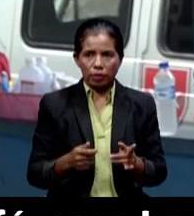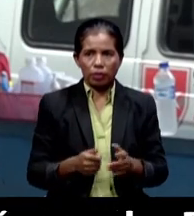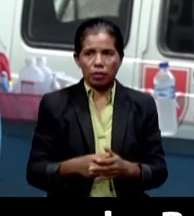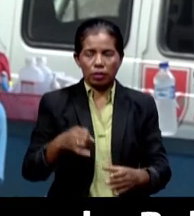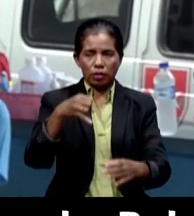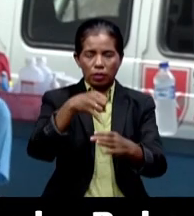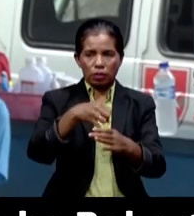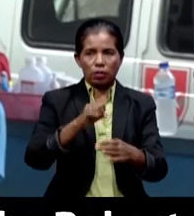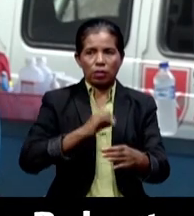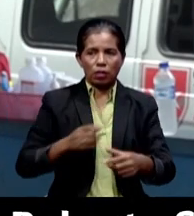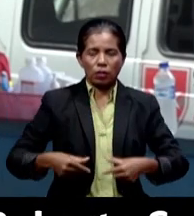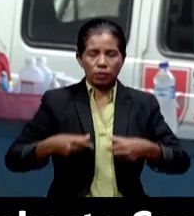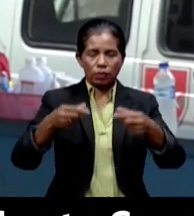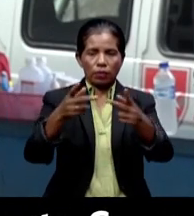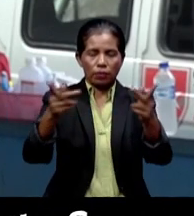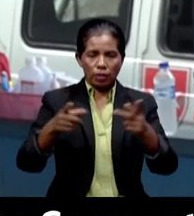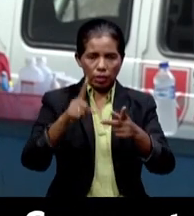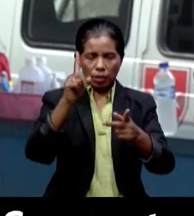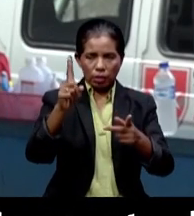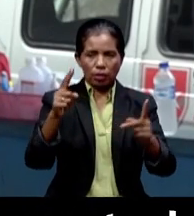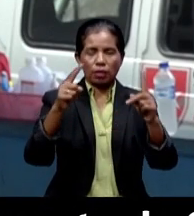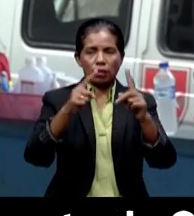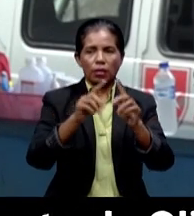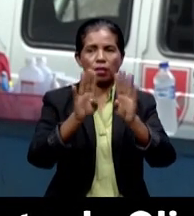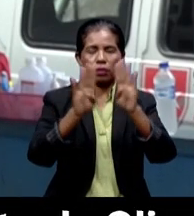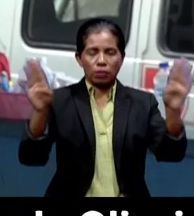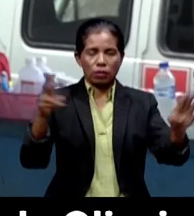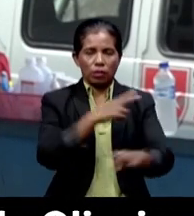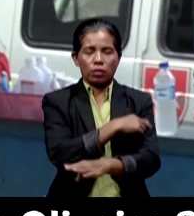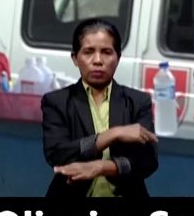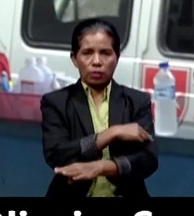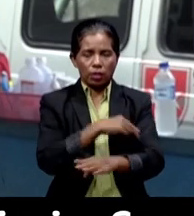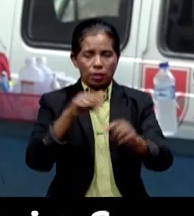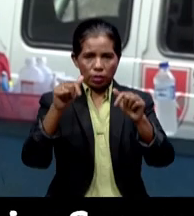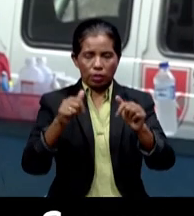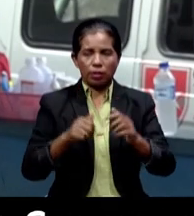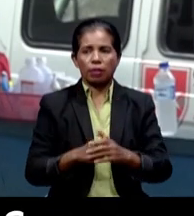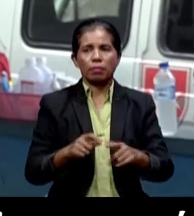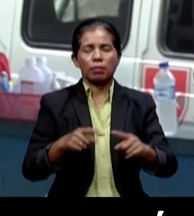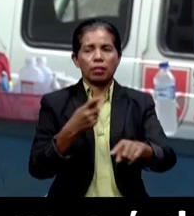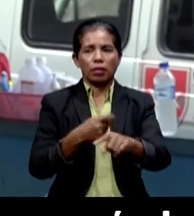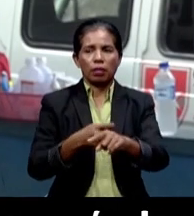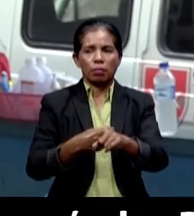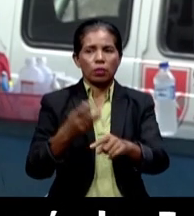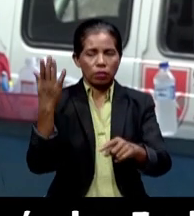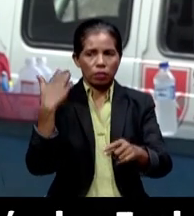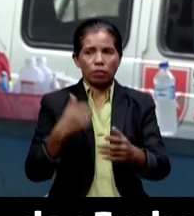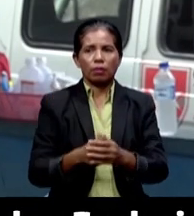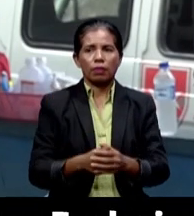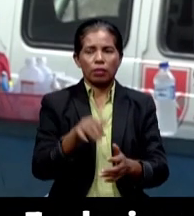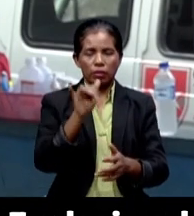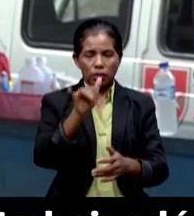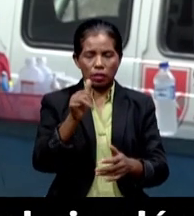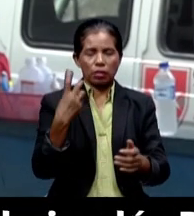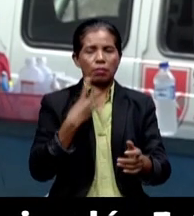hau mas o fatin ida ba atu loka centro saúde. Mas momento ne, acordo mas am